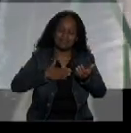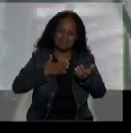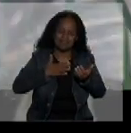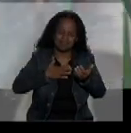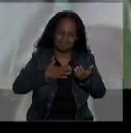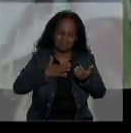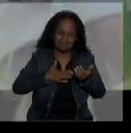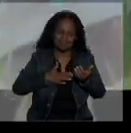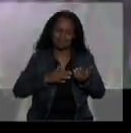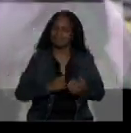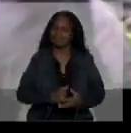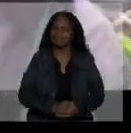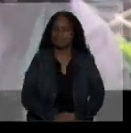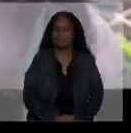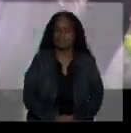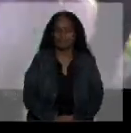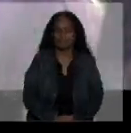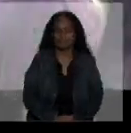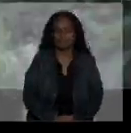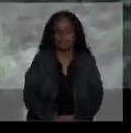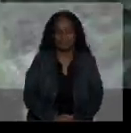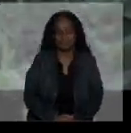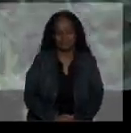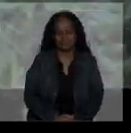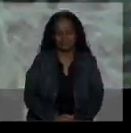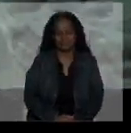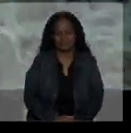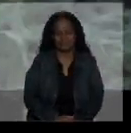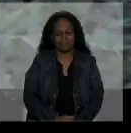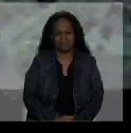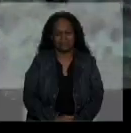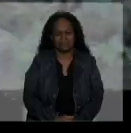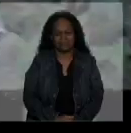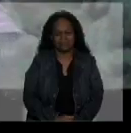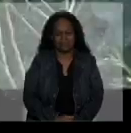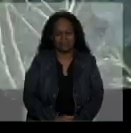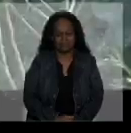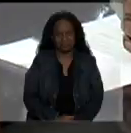coroné, Raimbaú é coroné.